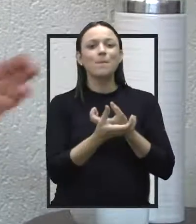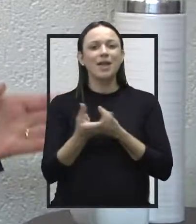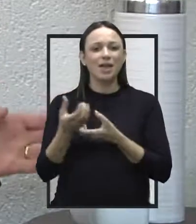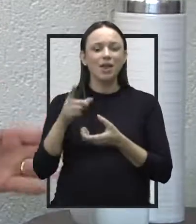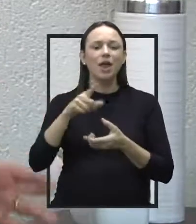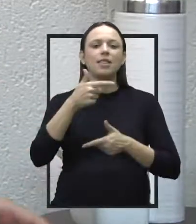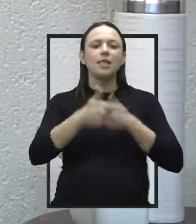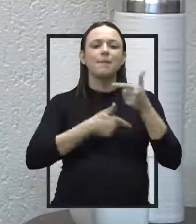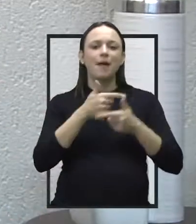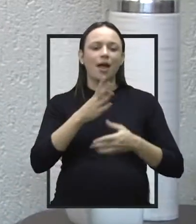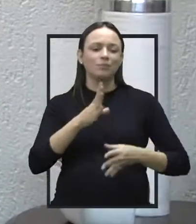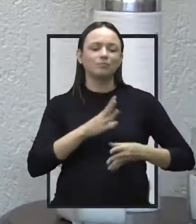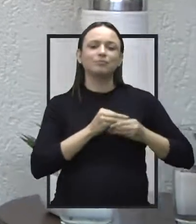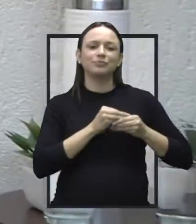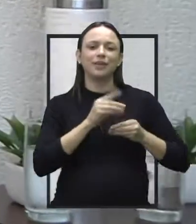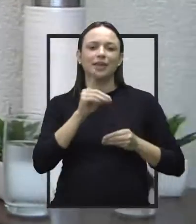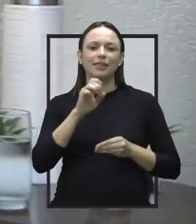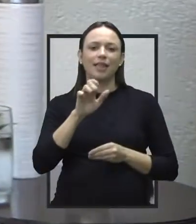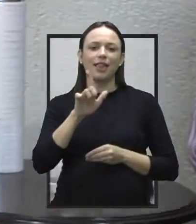vinha batalhando por isso também, né?